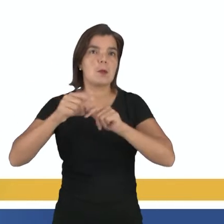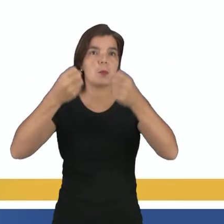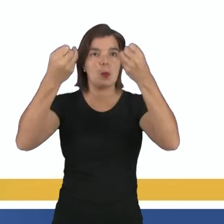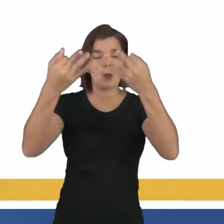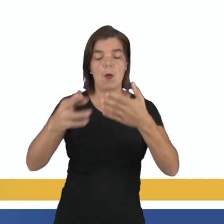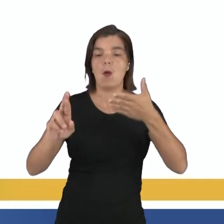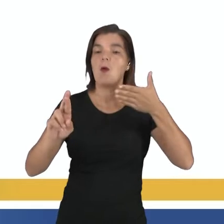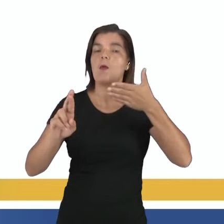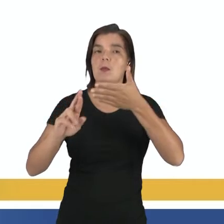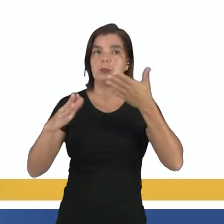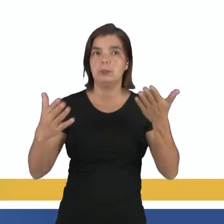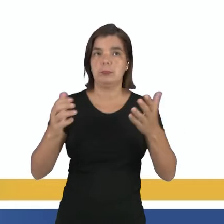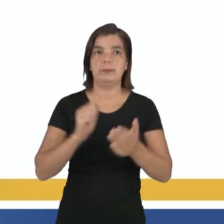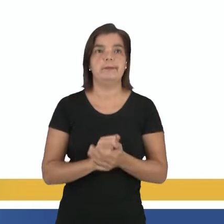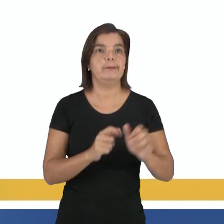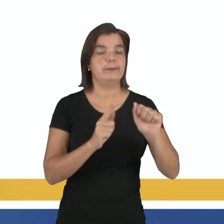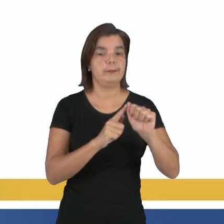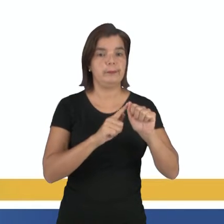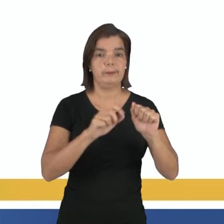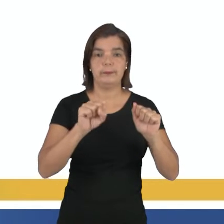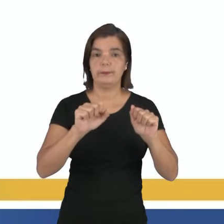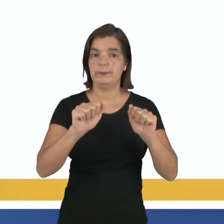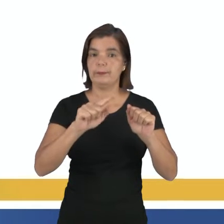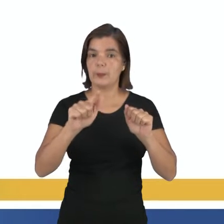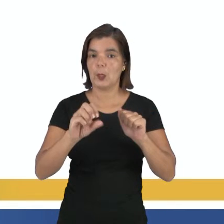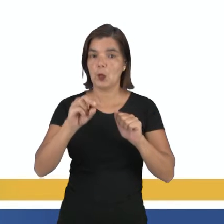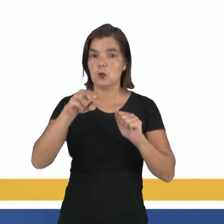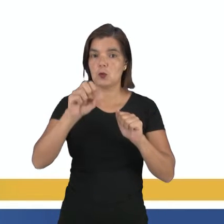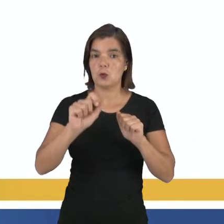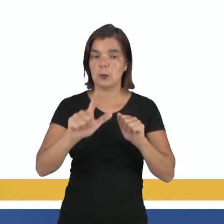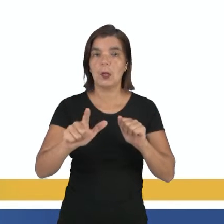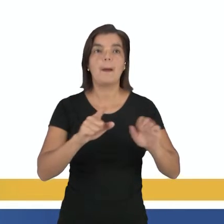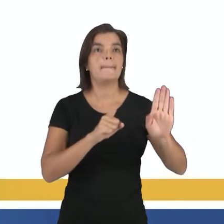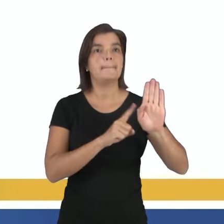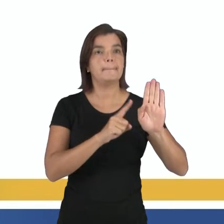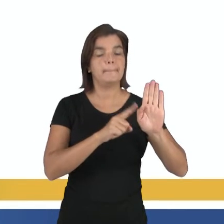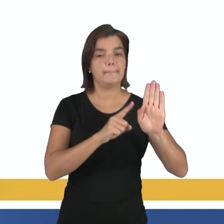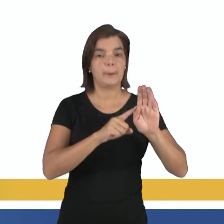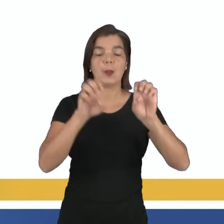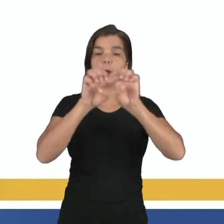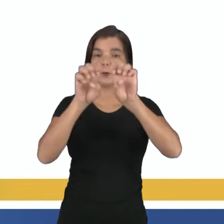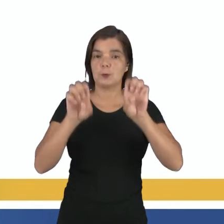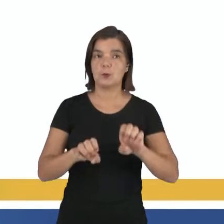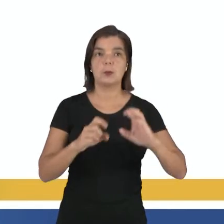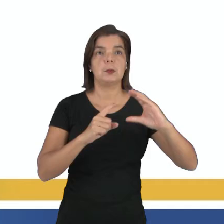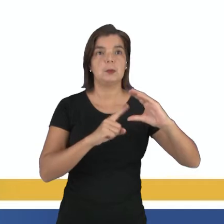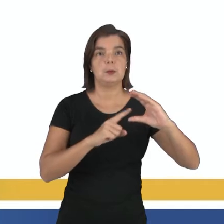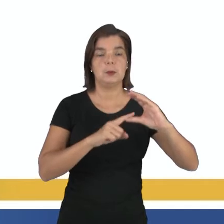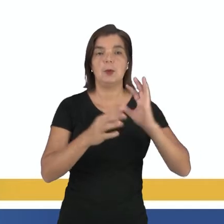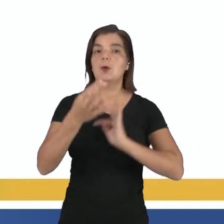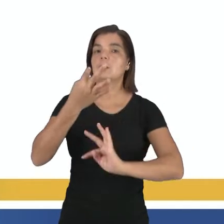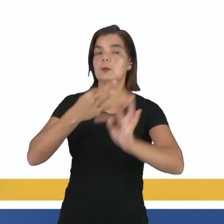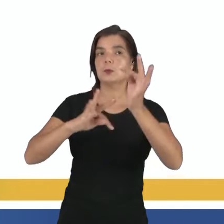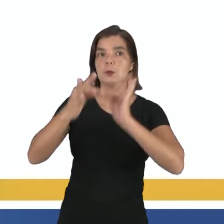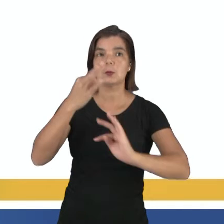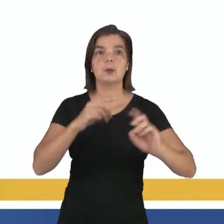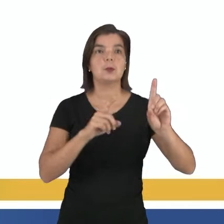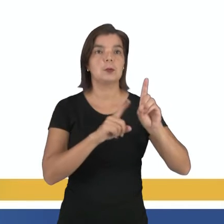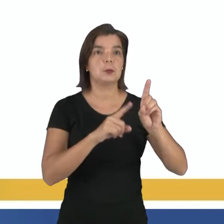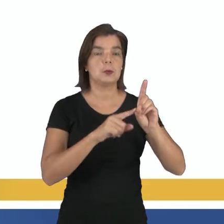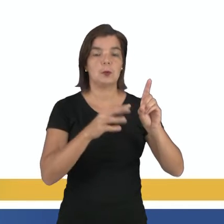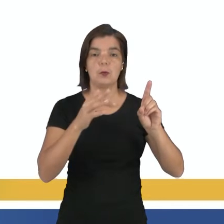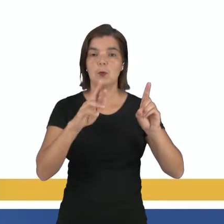acima se refere? A. Desemprego sazonal. B. Estrutural. C. Tecnológico.